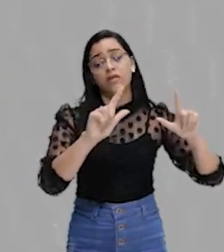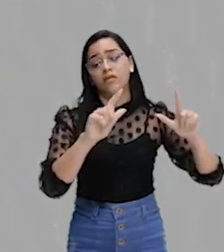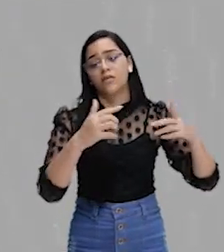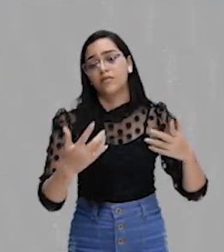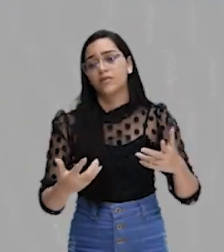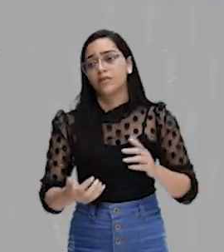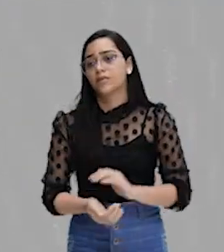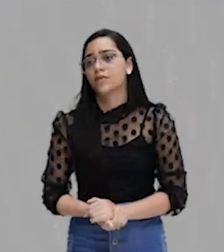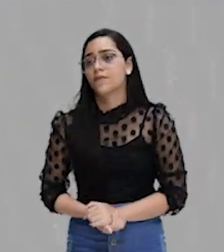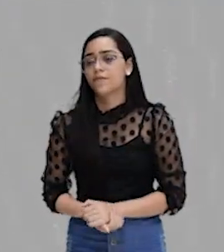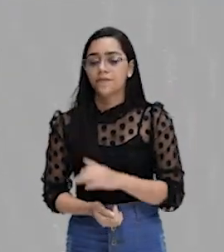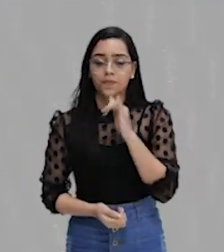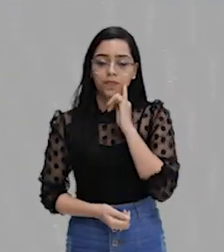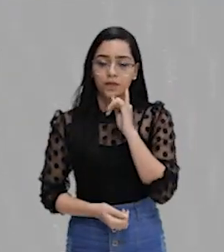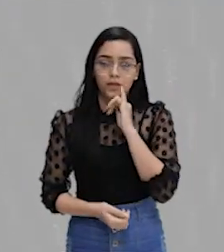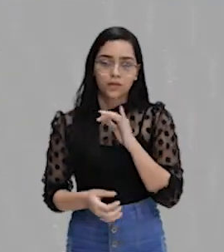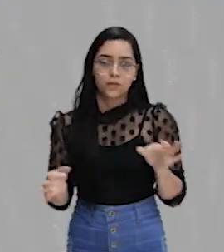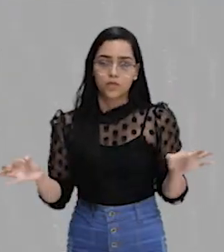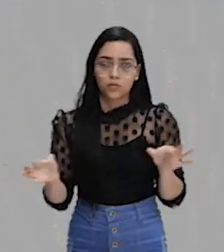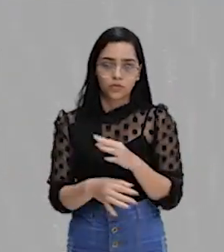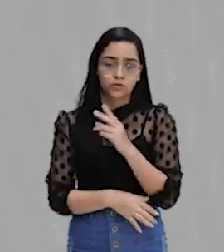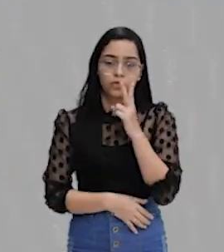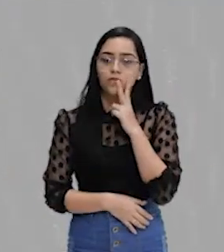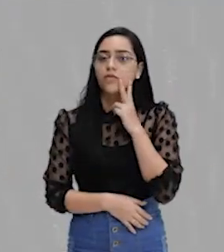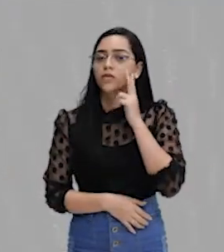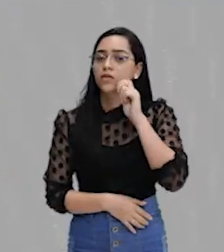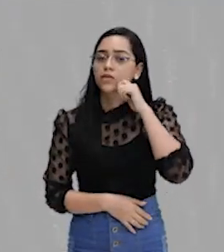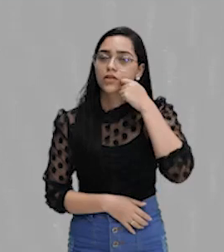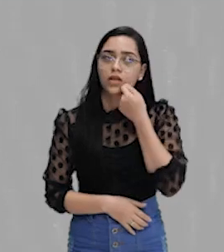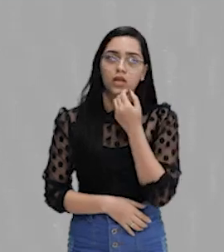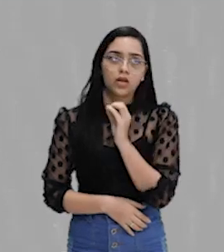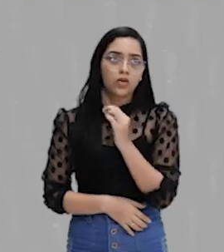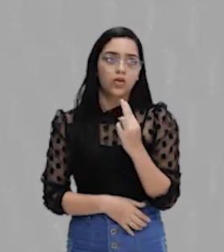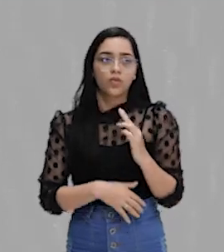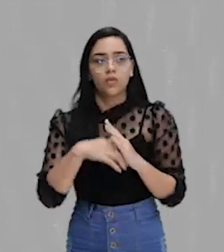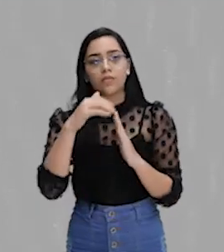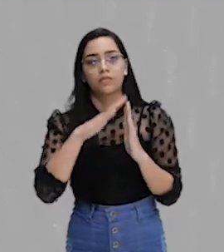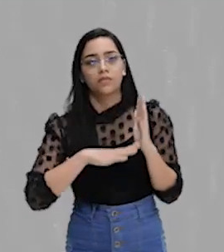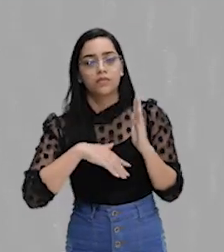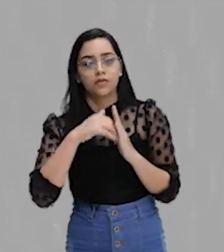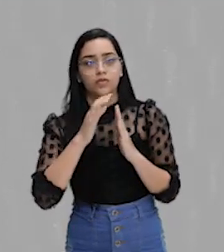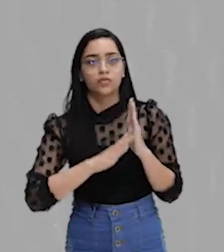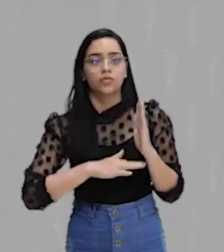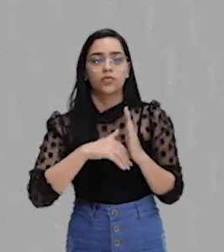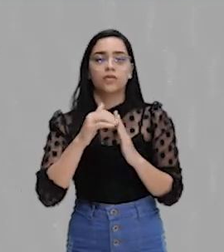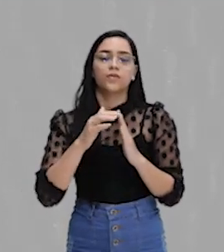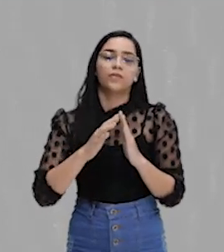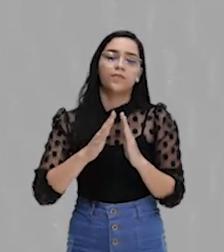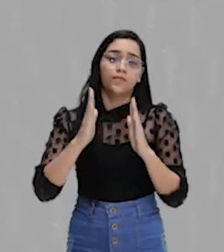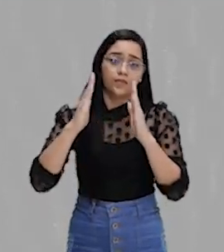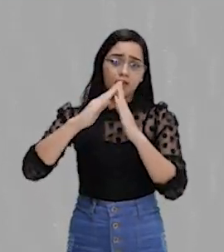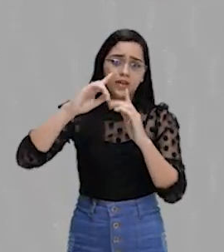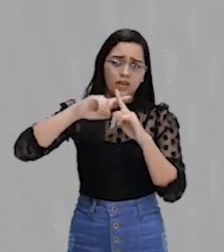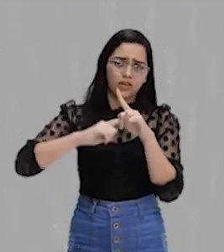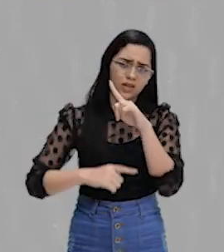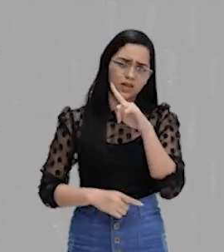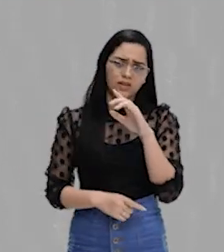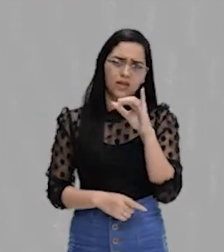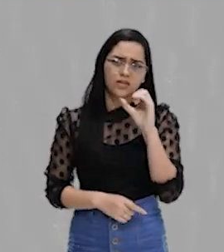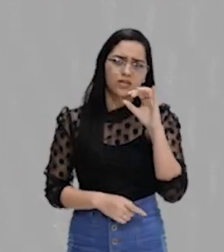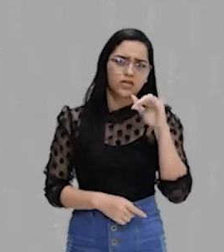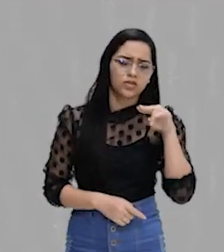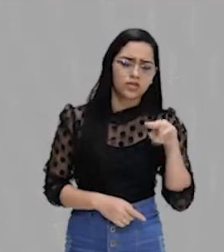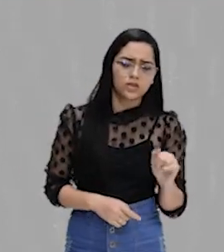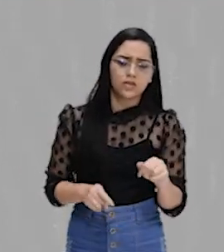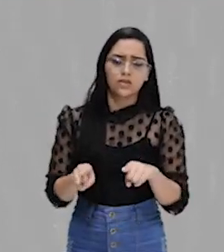renascentistas, como, por exemplo, a Última Ceia, ou mesmo a pintura da Capela da Sistina. As